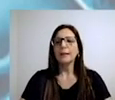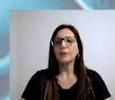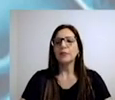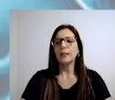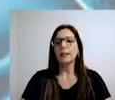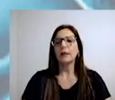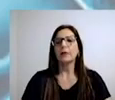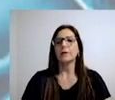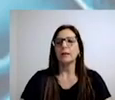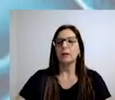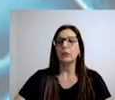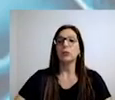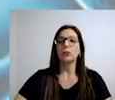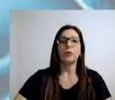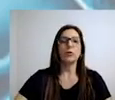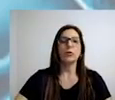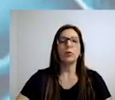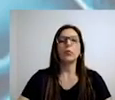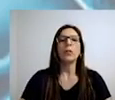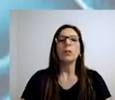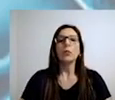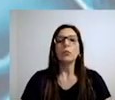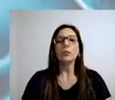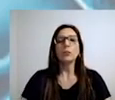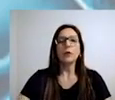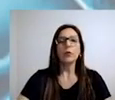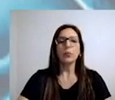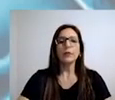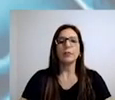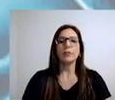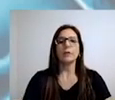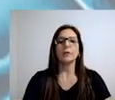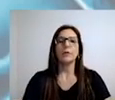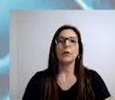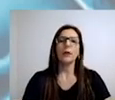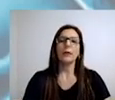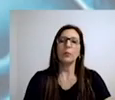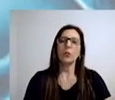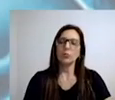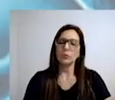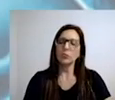cadeia de DNA e o nucleossomo constitui a cromatina,